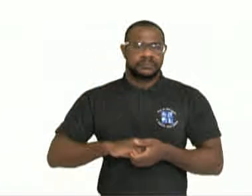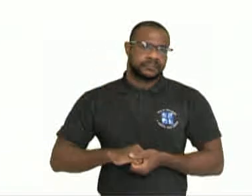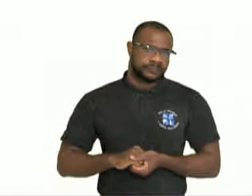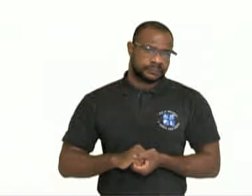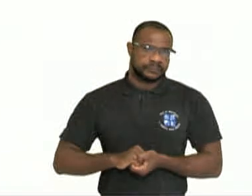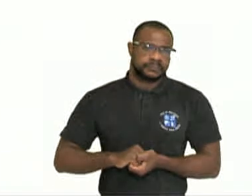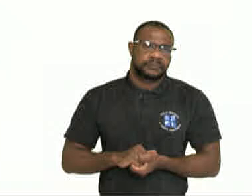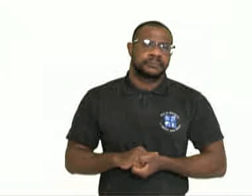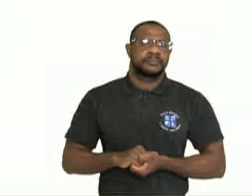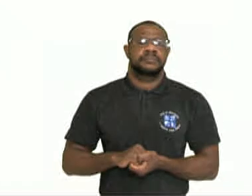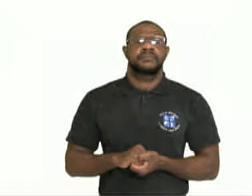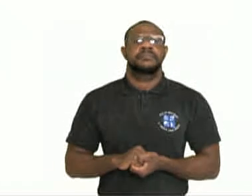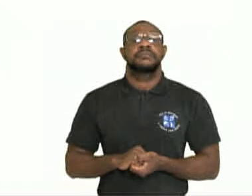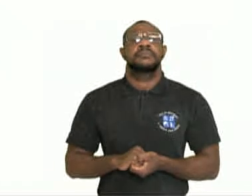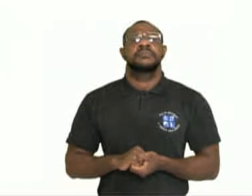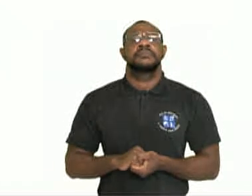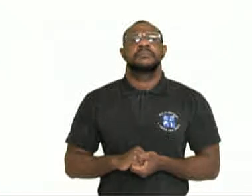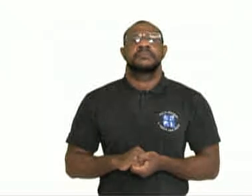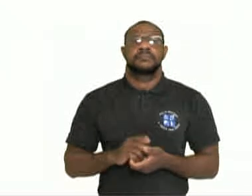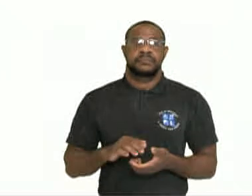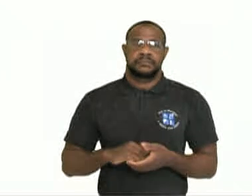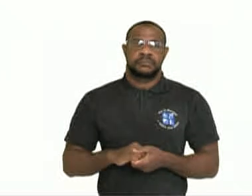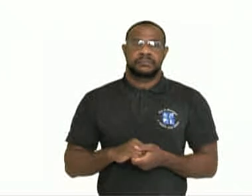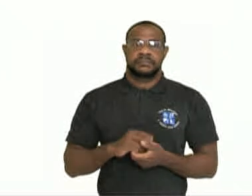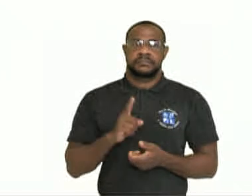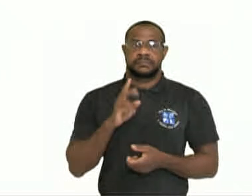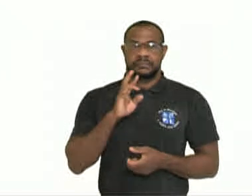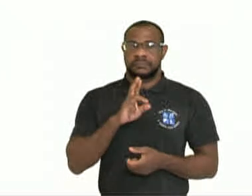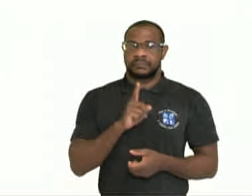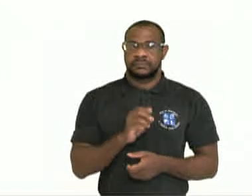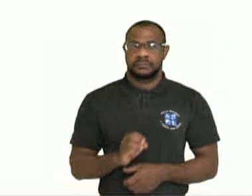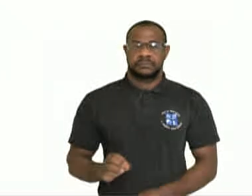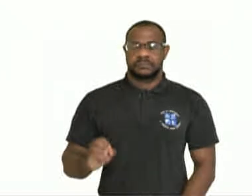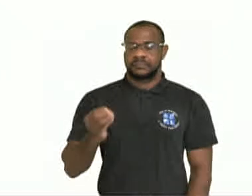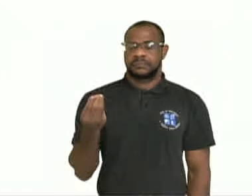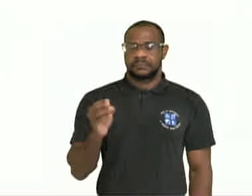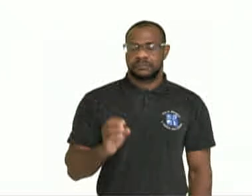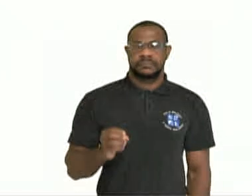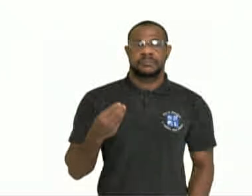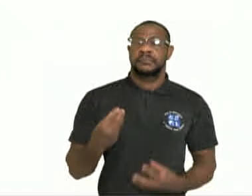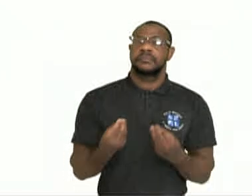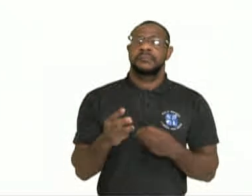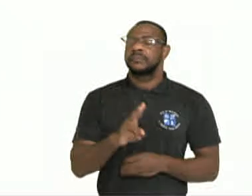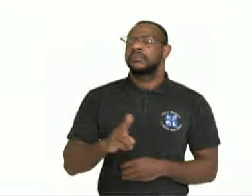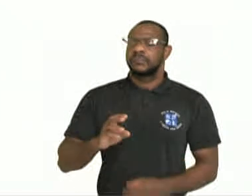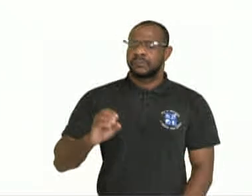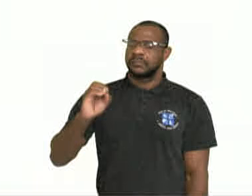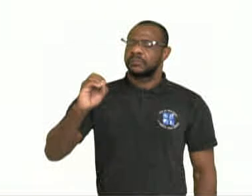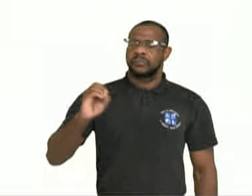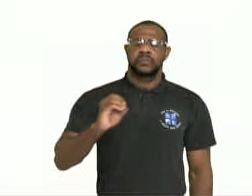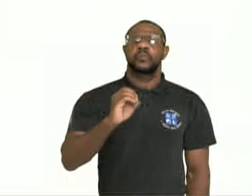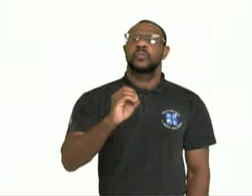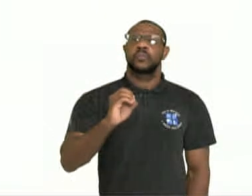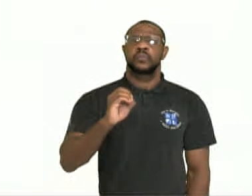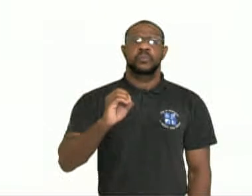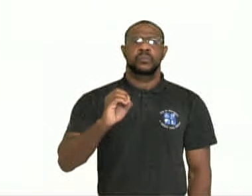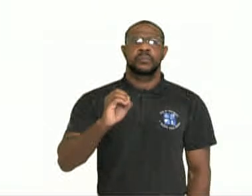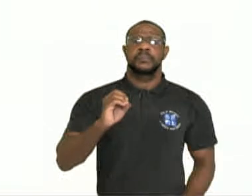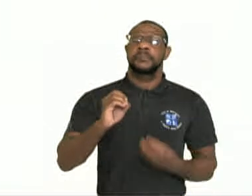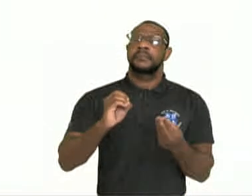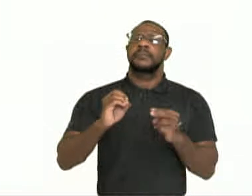La conjunção o, olha só, você respondeu essa parte da questão? Para que ela foi usada? A conjunção o